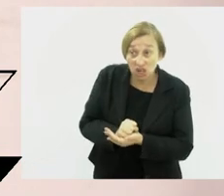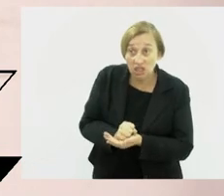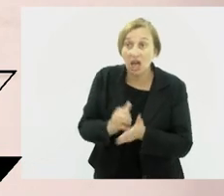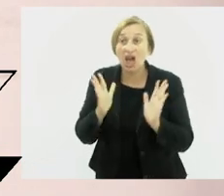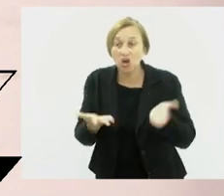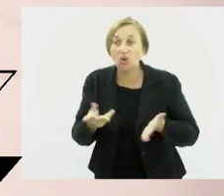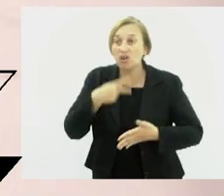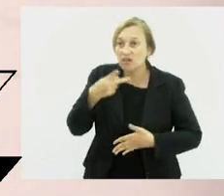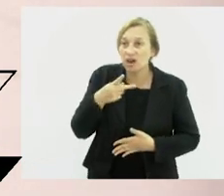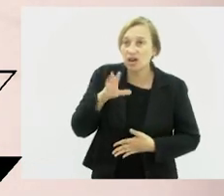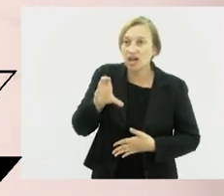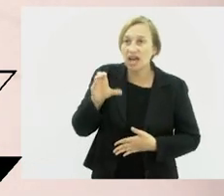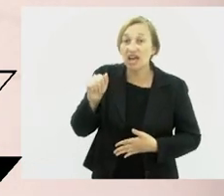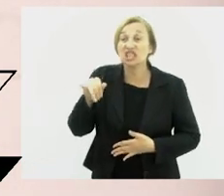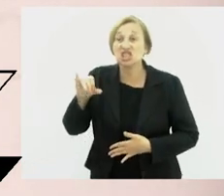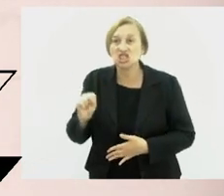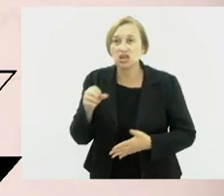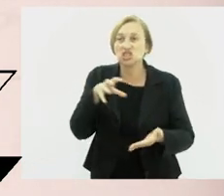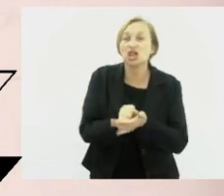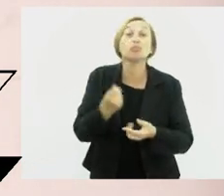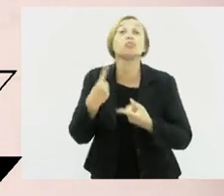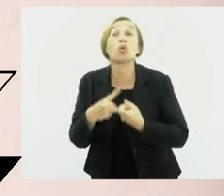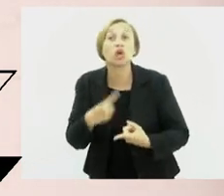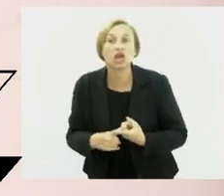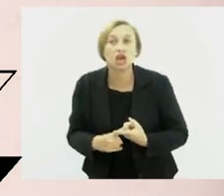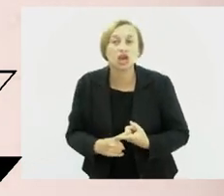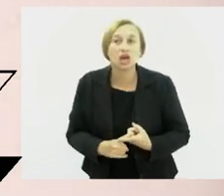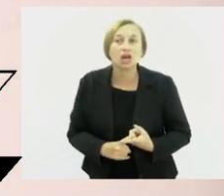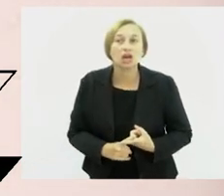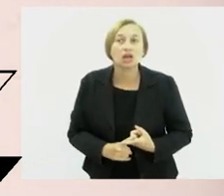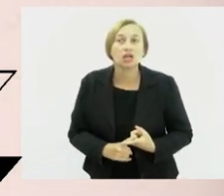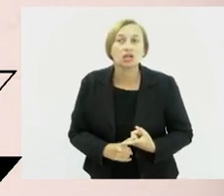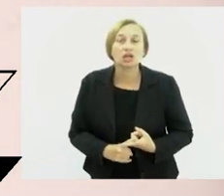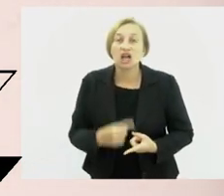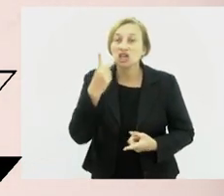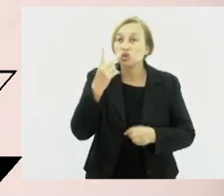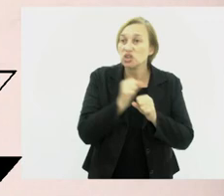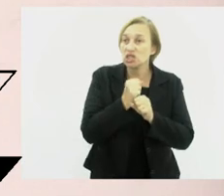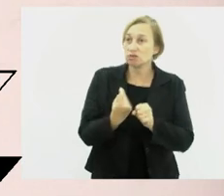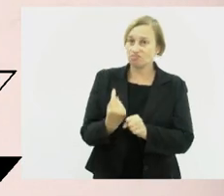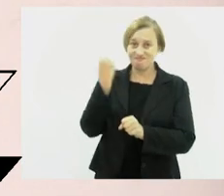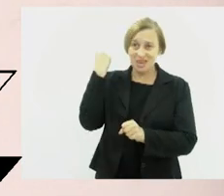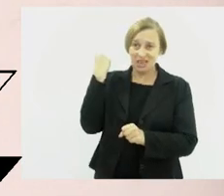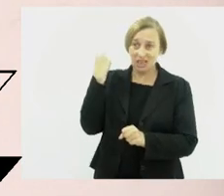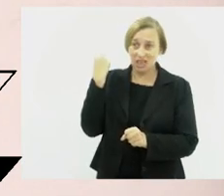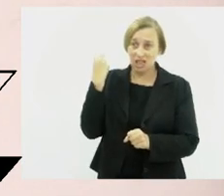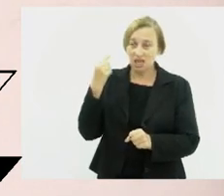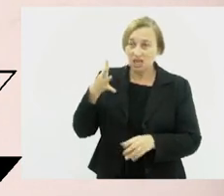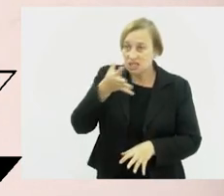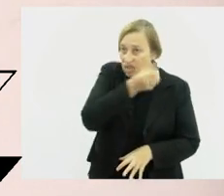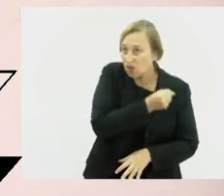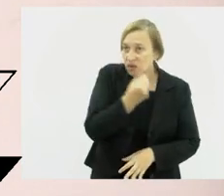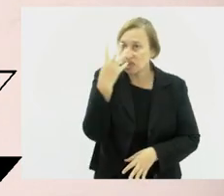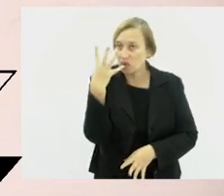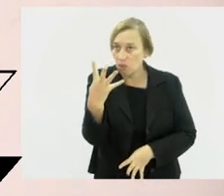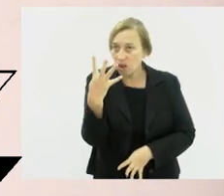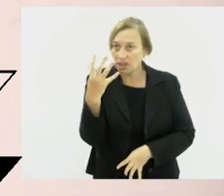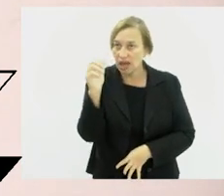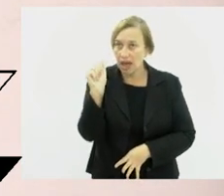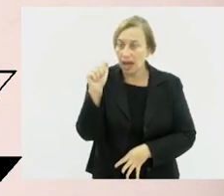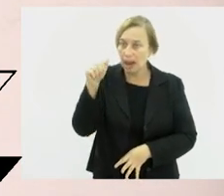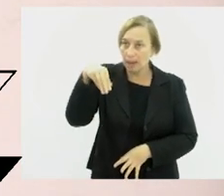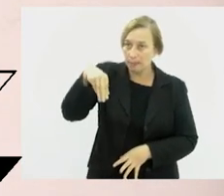Agora eu falo para os canis registrados. Por quê? Há 2 anos atrás, resgatei 4 American